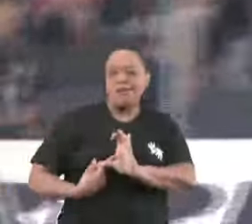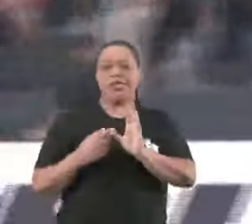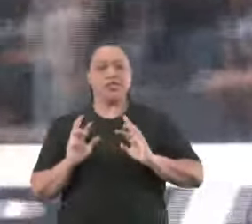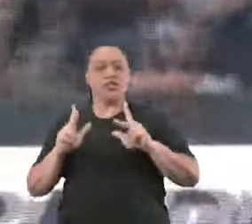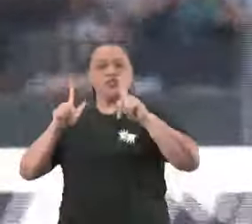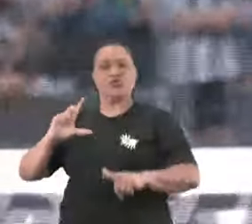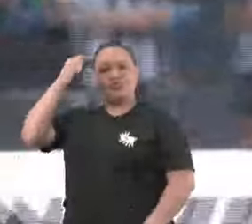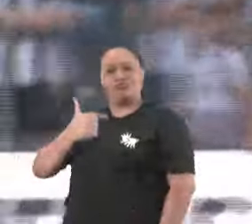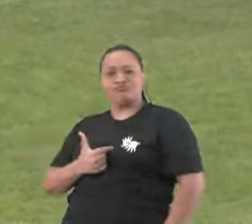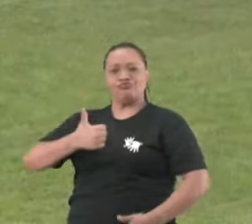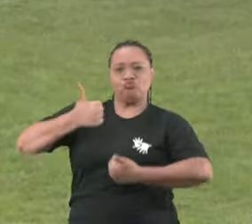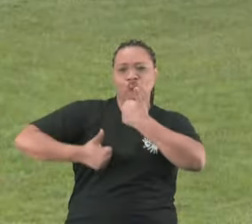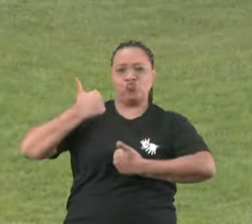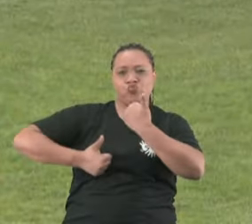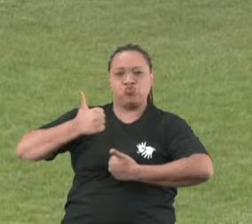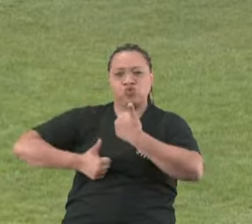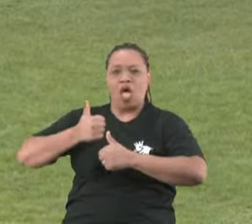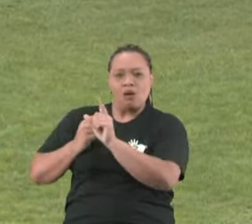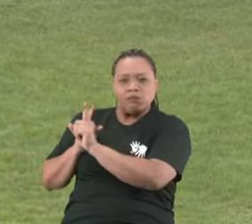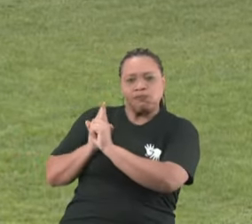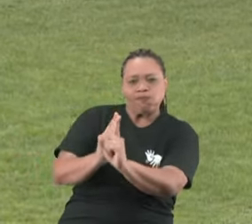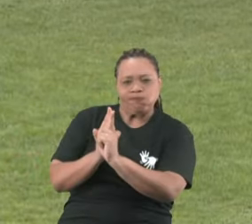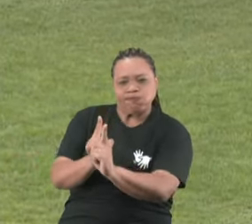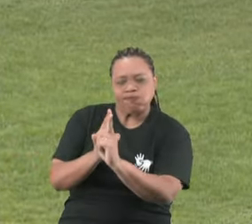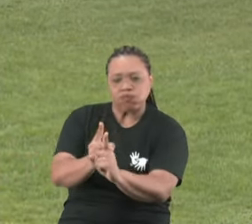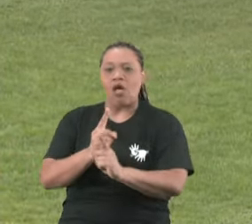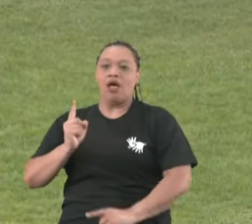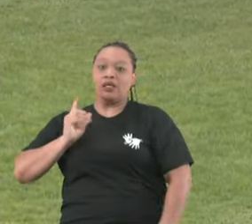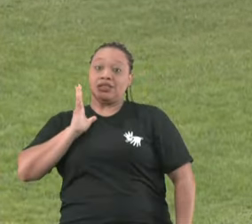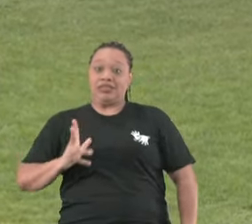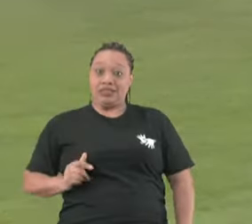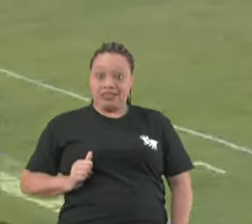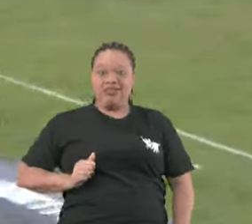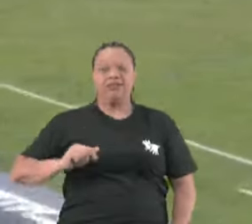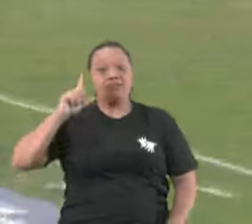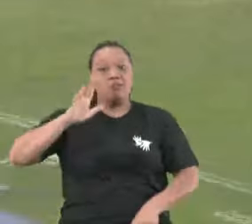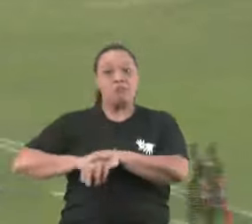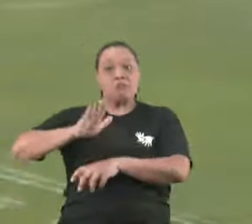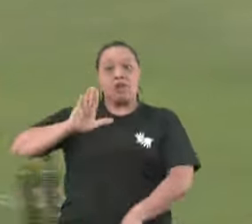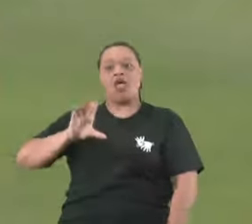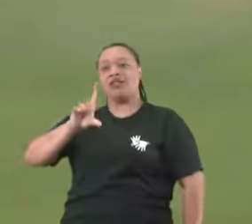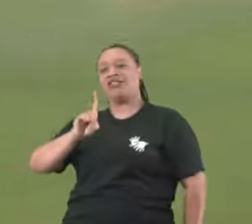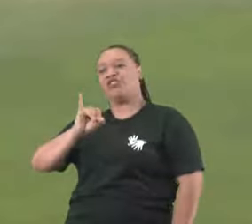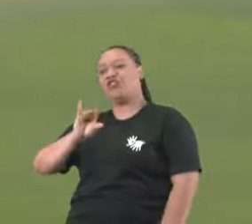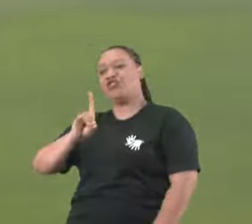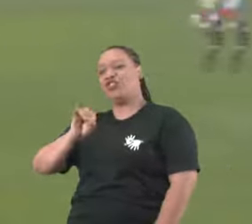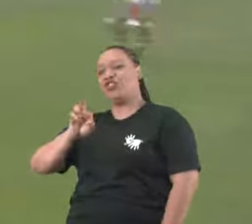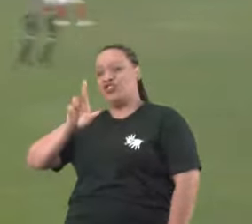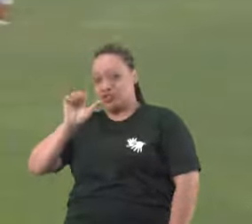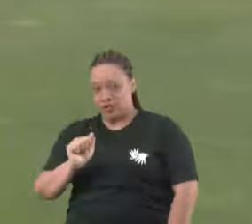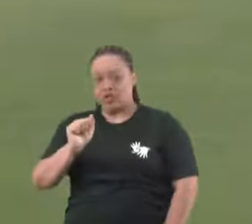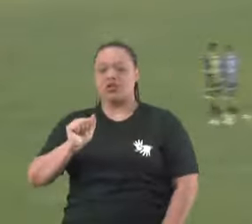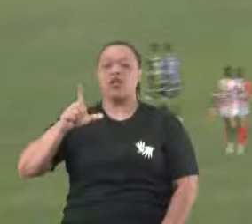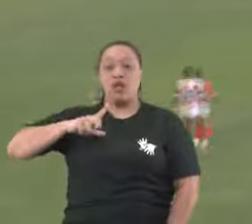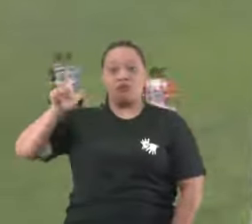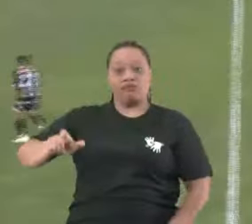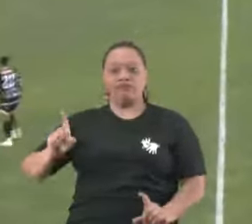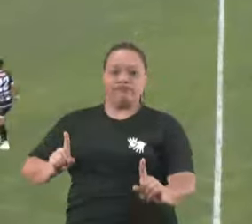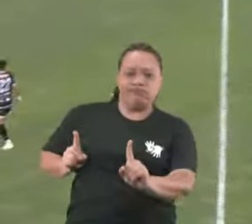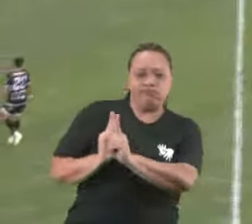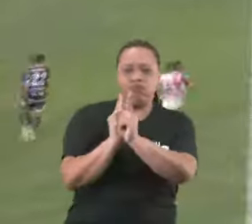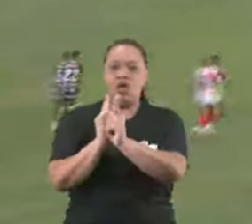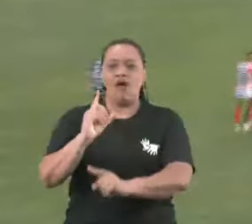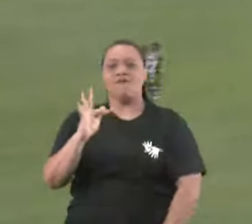realmente, e uma marcação individual por parte do CRB em cima do Didira. E essa marcação é feita pelo Falcão. O